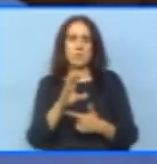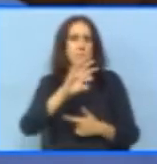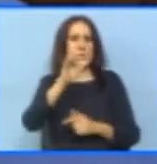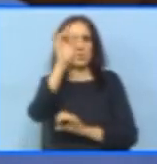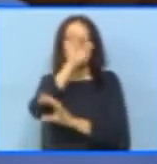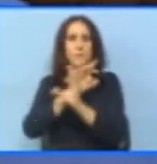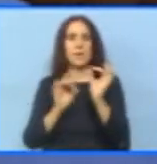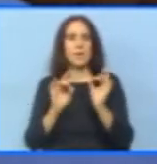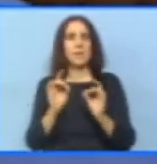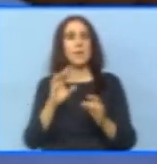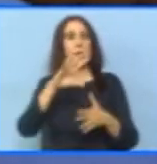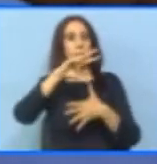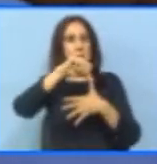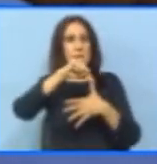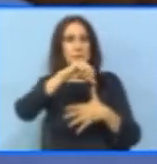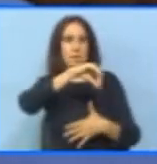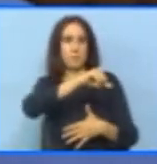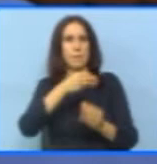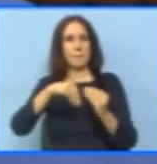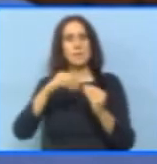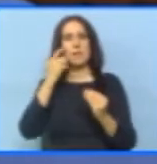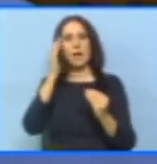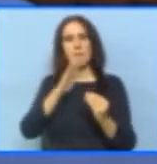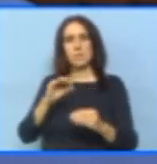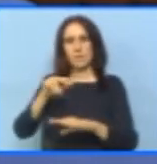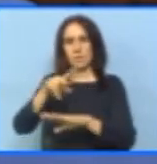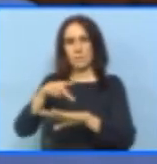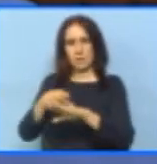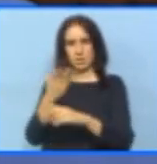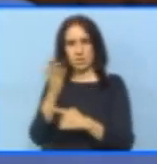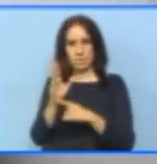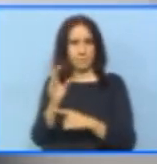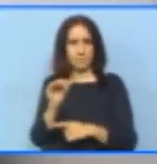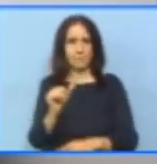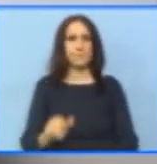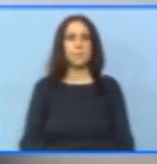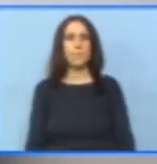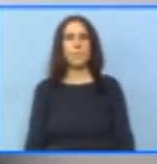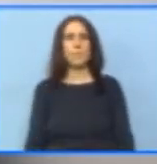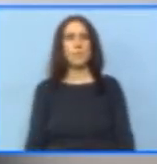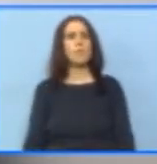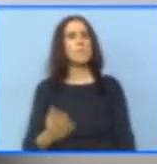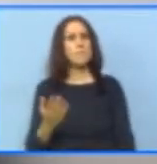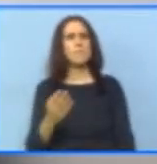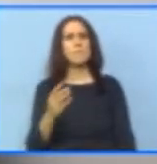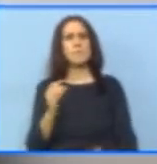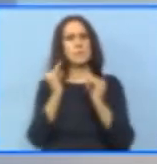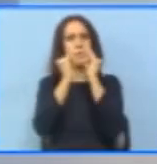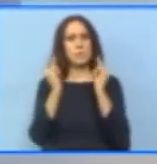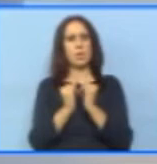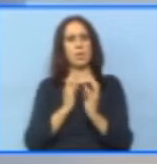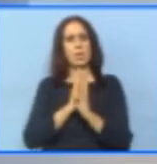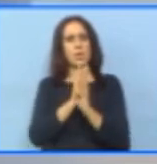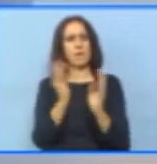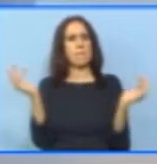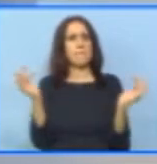Europa, da América Latina e também da Ásia, Filipinas em concreto. Portanto, até que ponto esta peregrinação internacional ajuda a